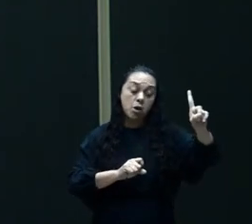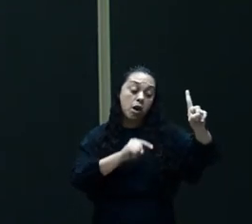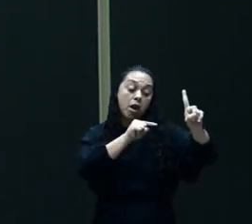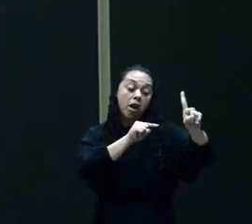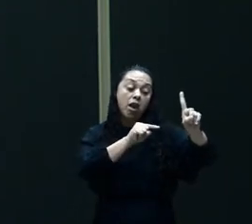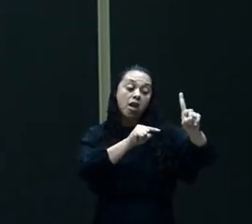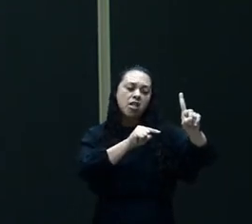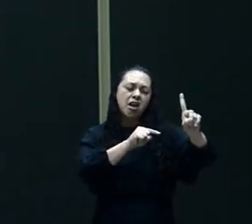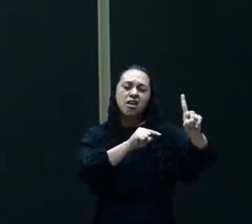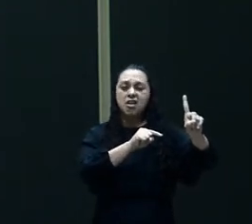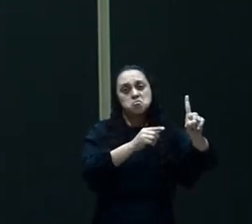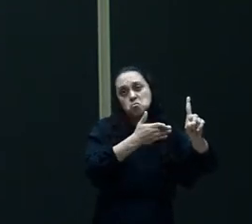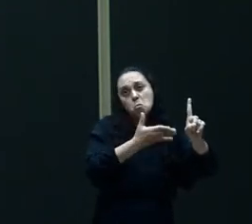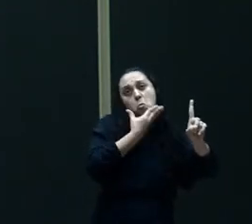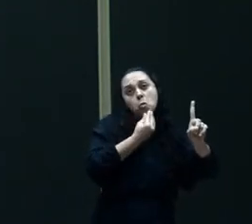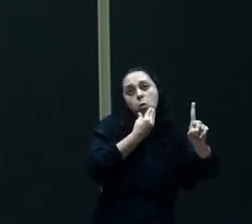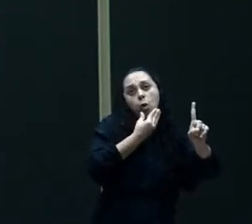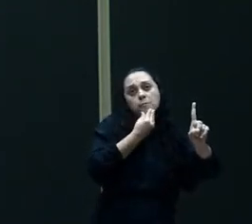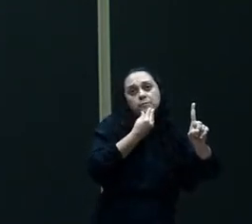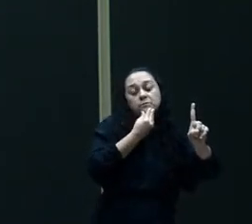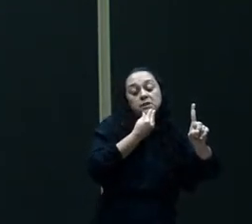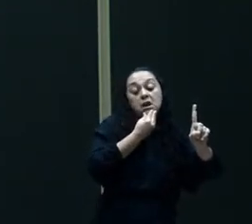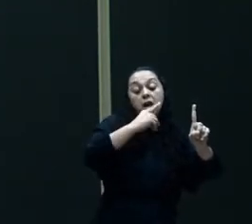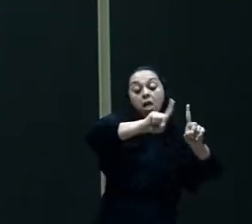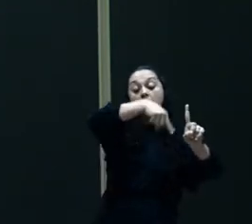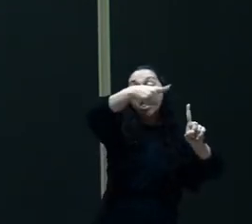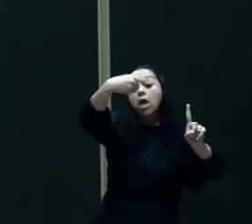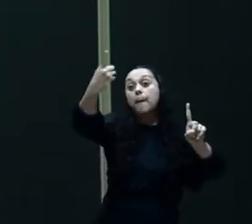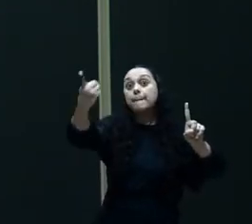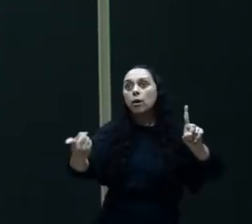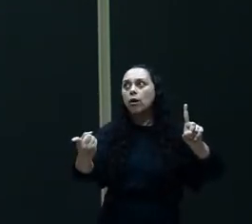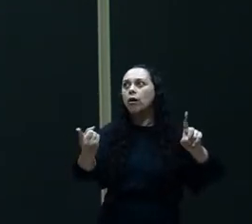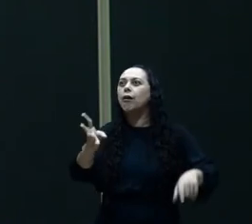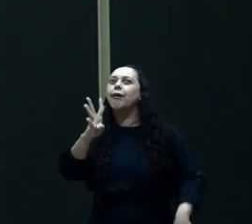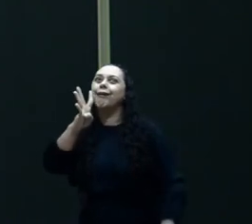era outro o oposto diferente